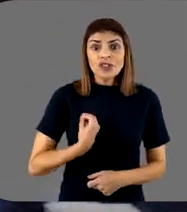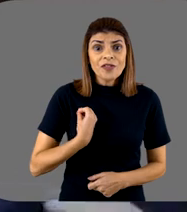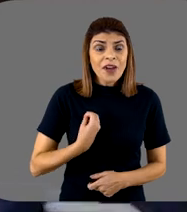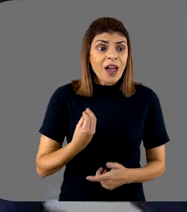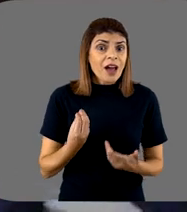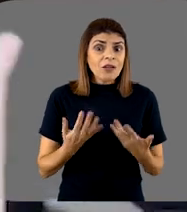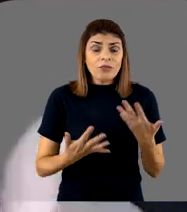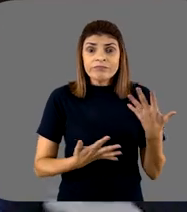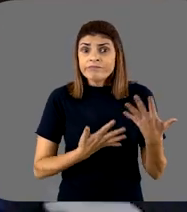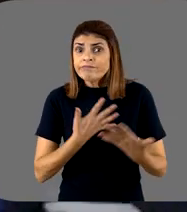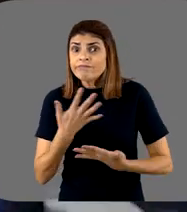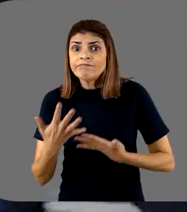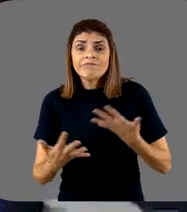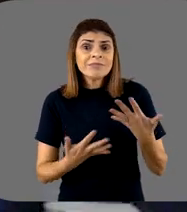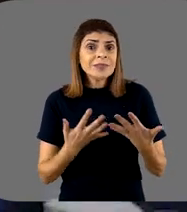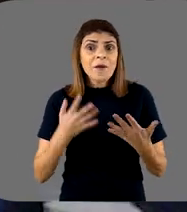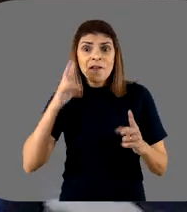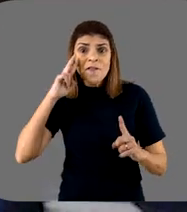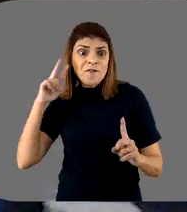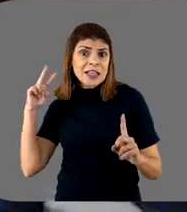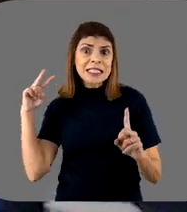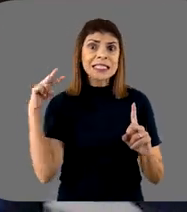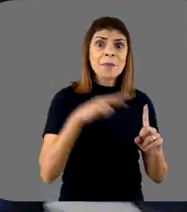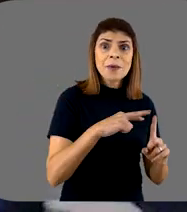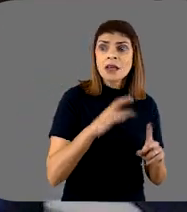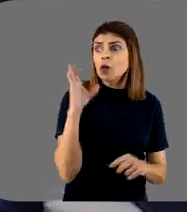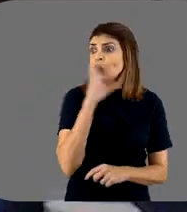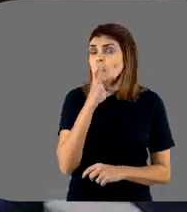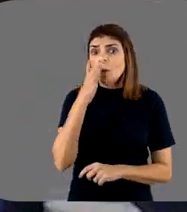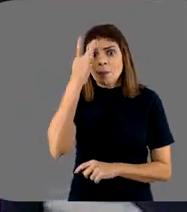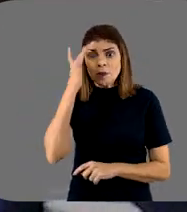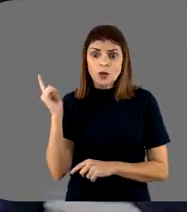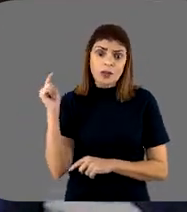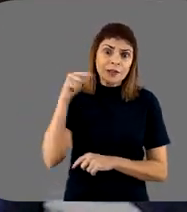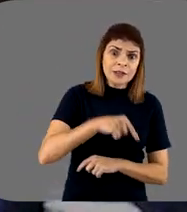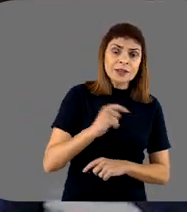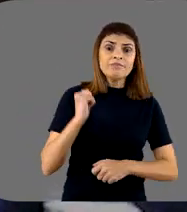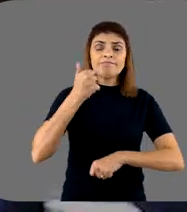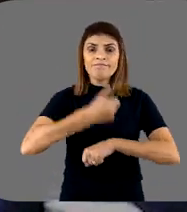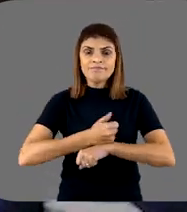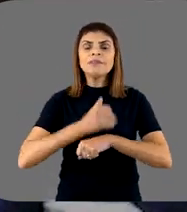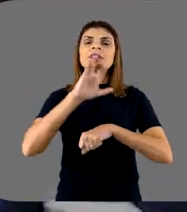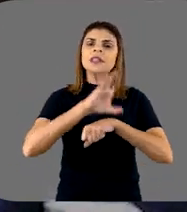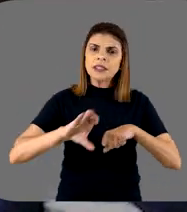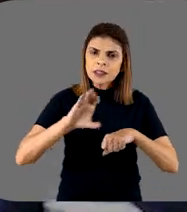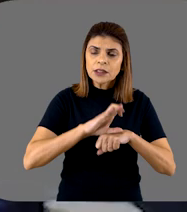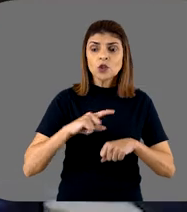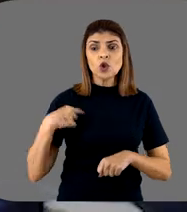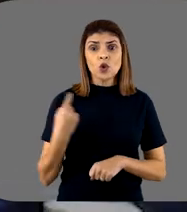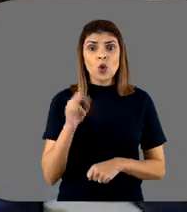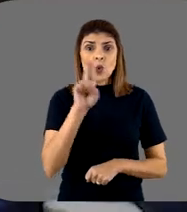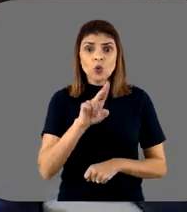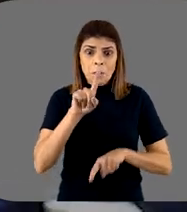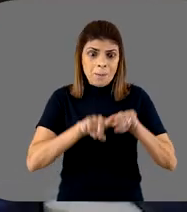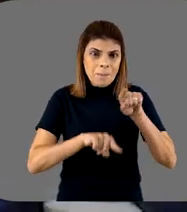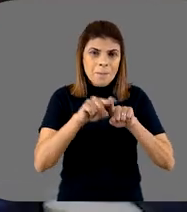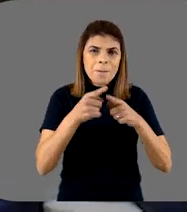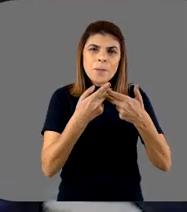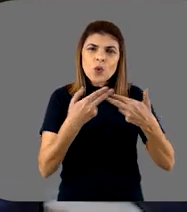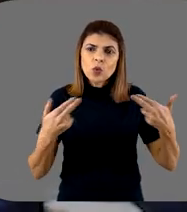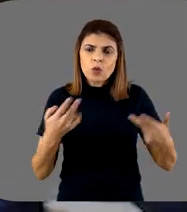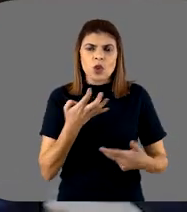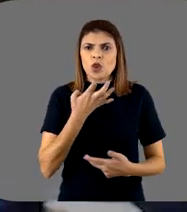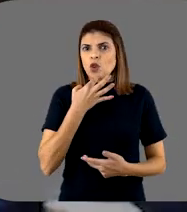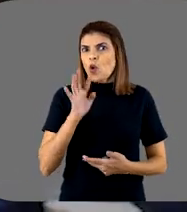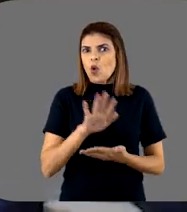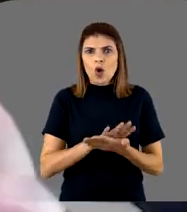tiveram um lugar ainda de maior visibilidade de outros treinamentos né a gente passou a Usar produtos